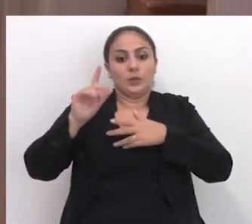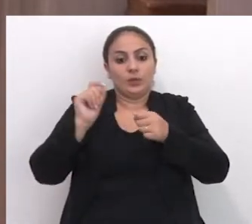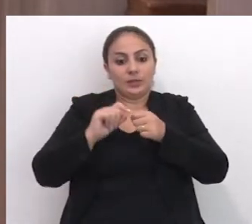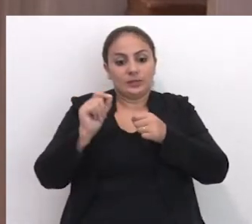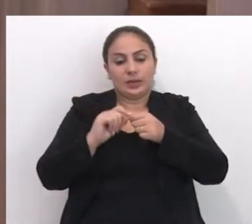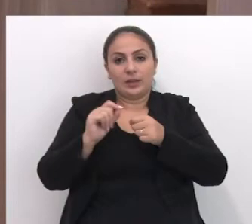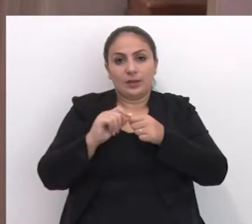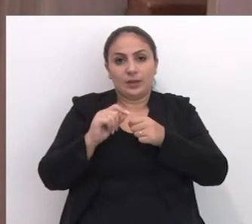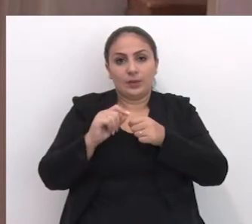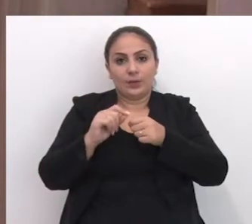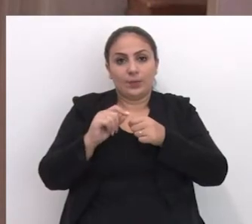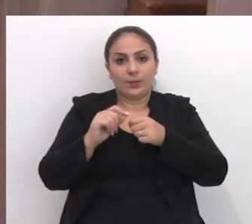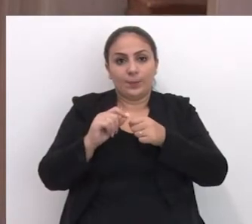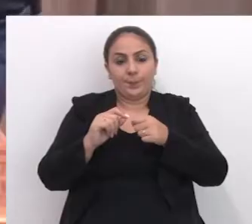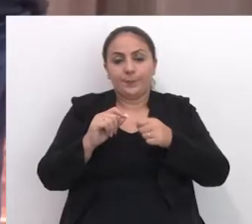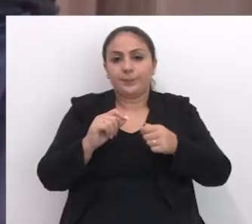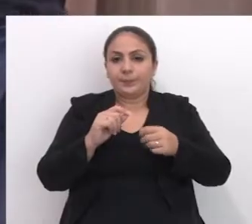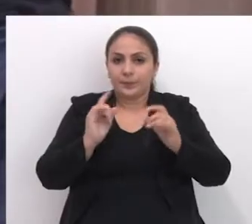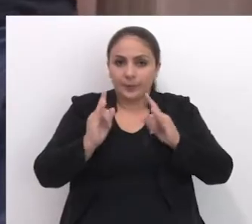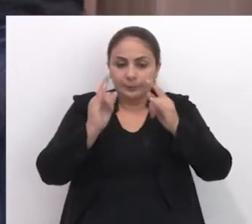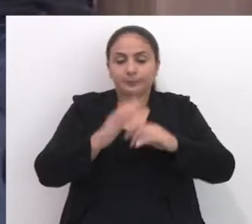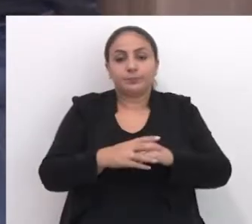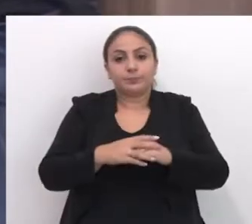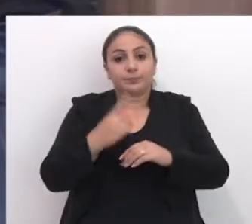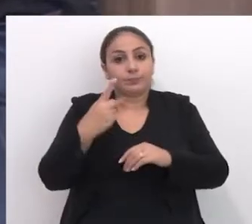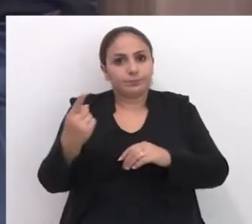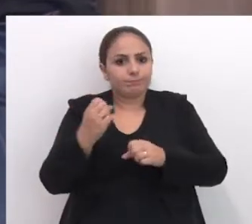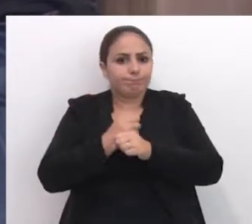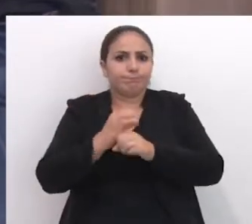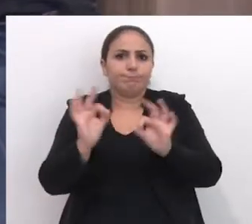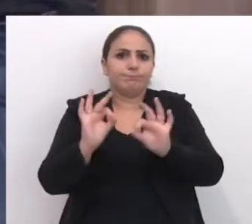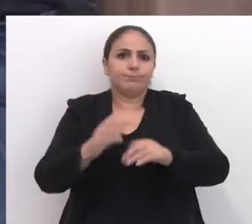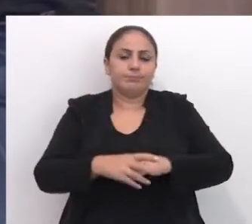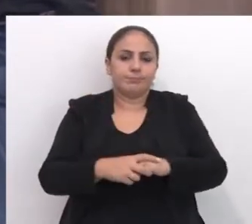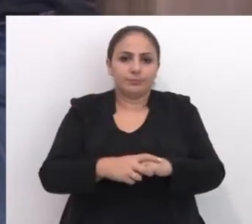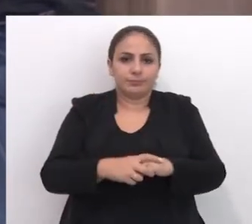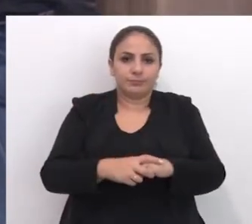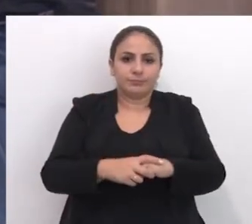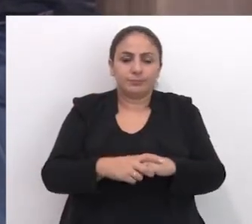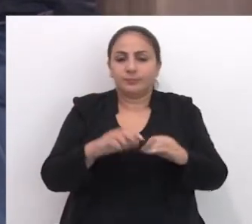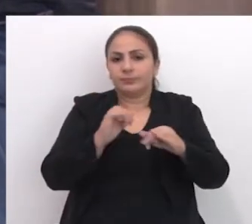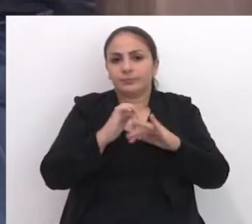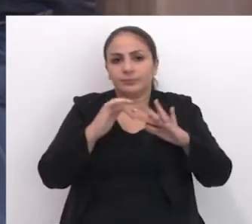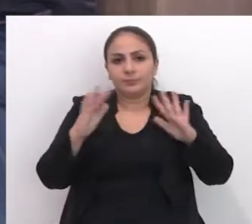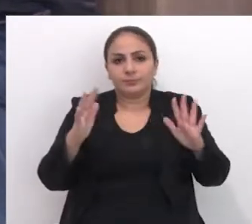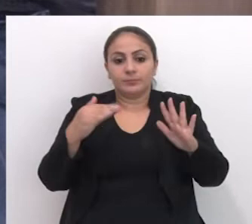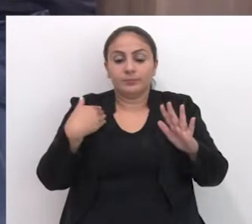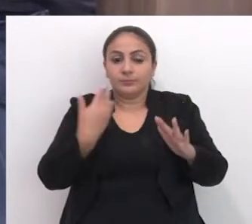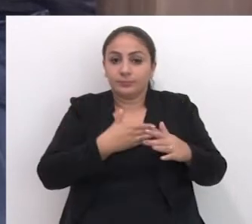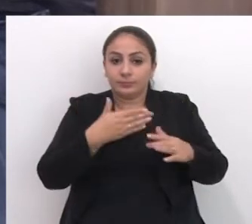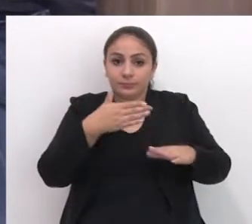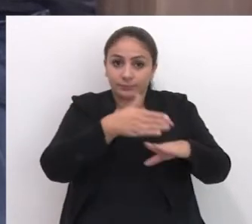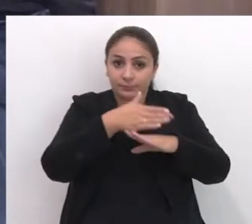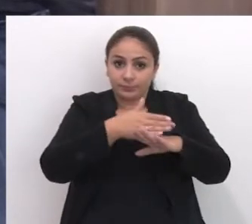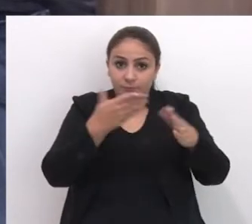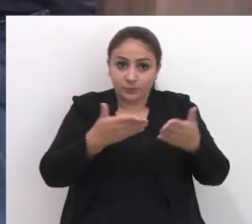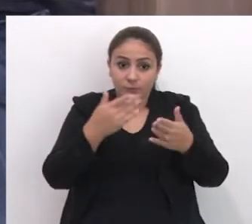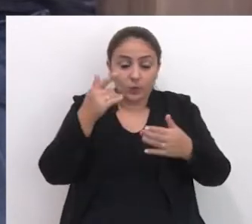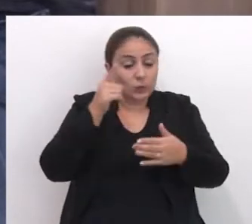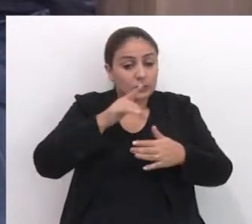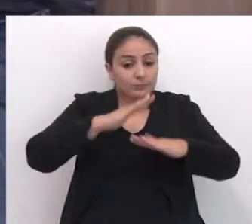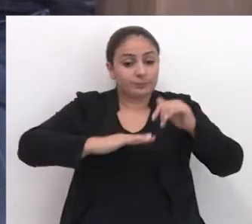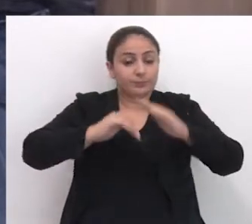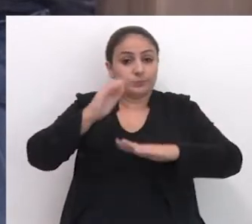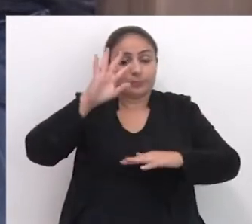Fazem 21 anos e continua na promessa. Com franqueza, com objetividade, que é o que nós presenciamos hoje aqui, nós poderemos construir